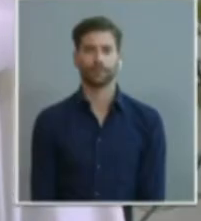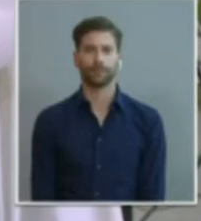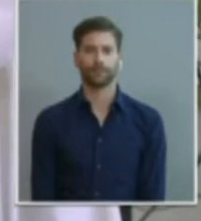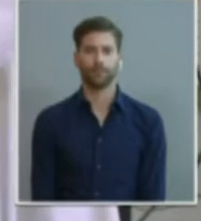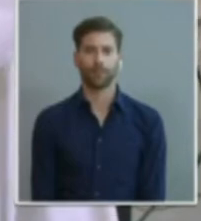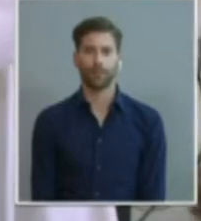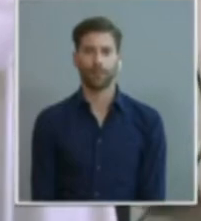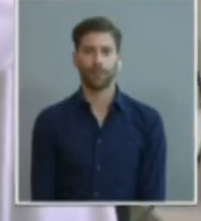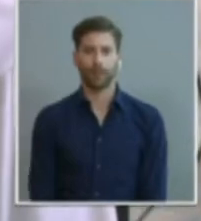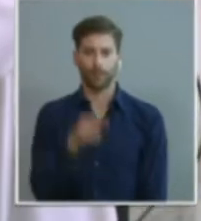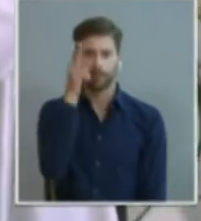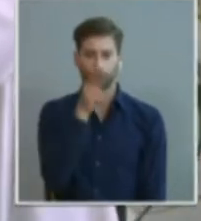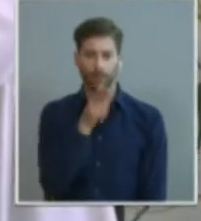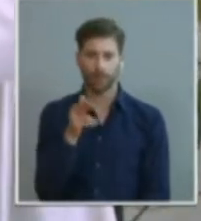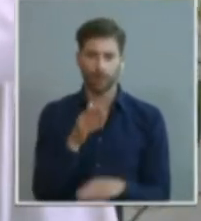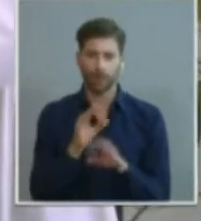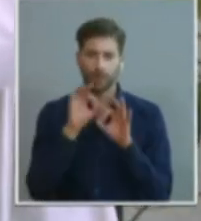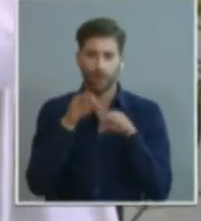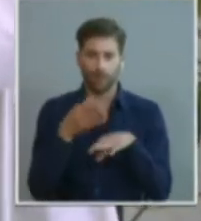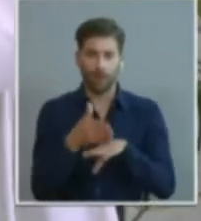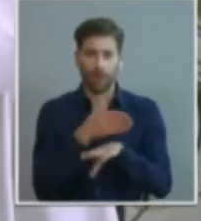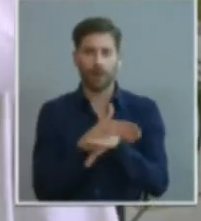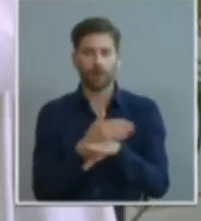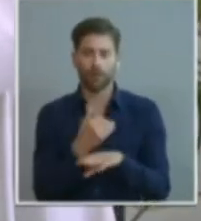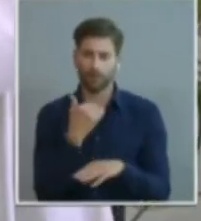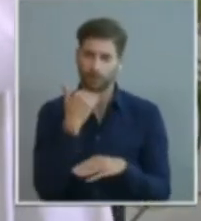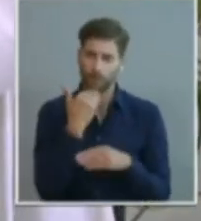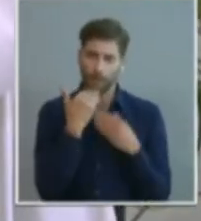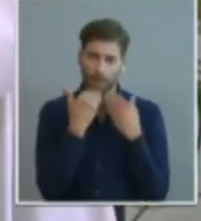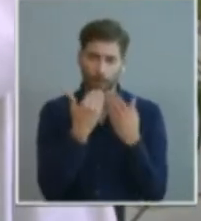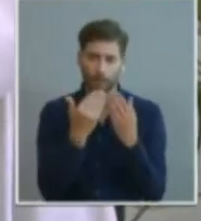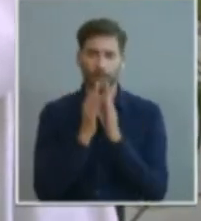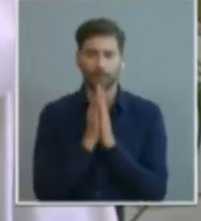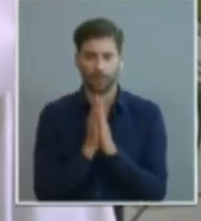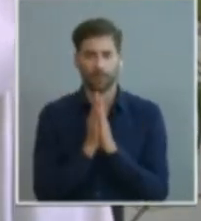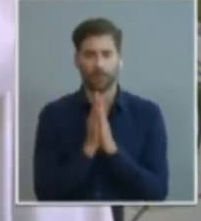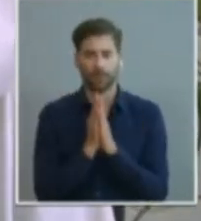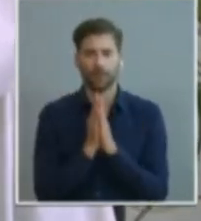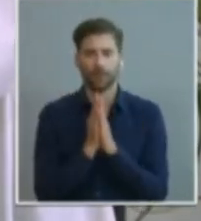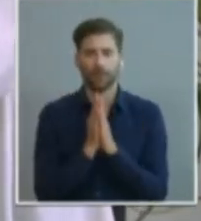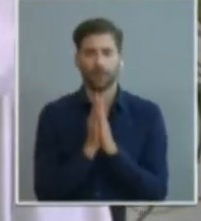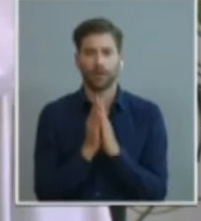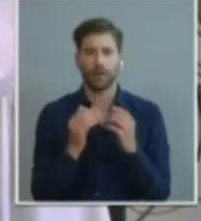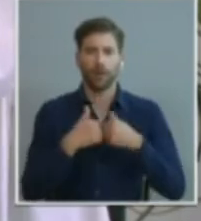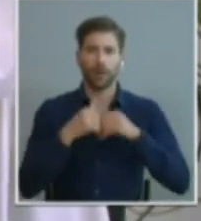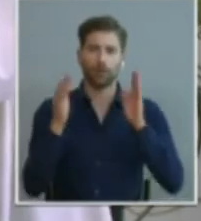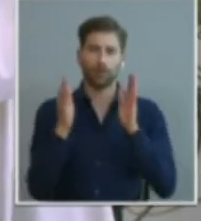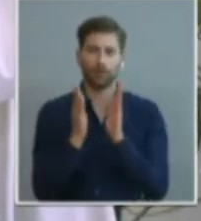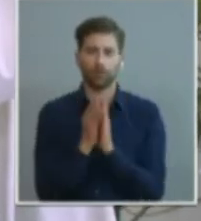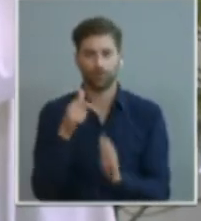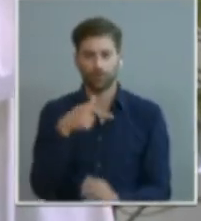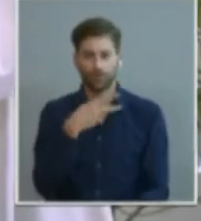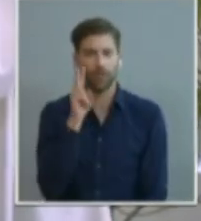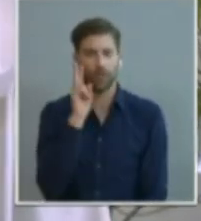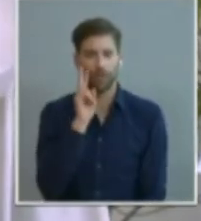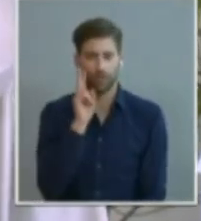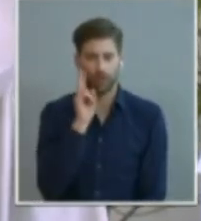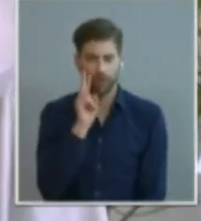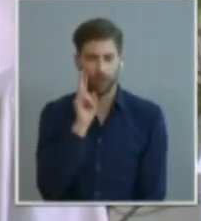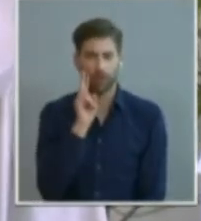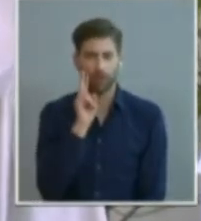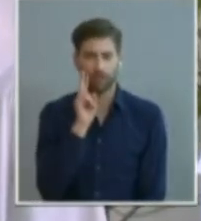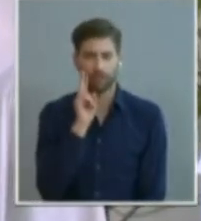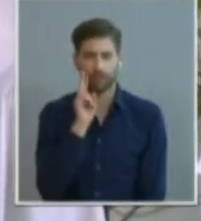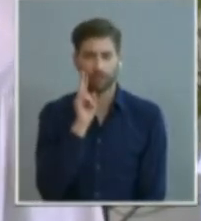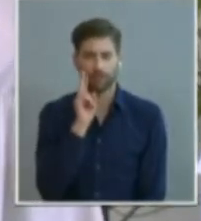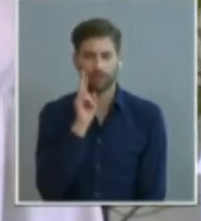Antes da bênção final, uma palavra de gratidão a todos quantos nos acompanharam e todos